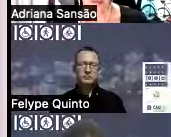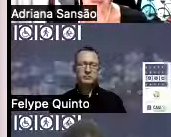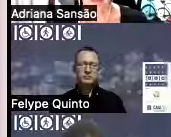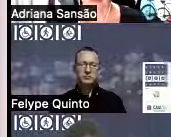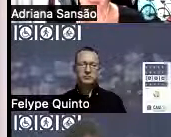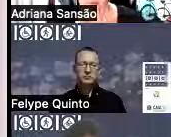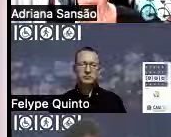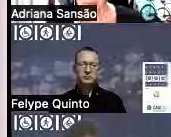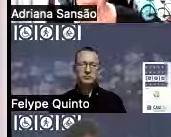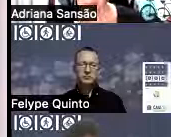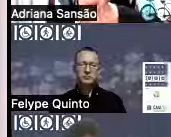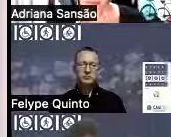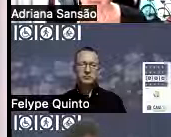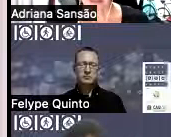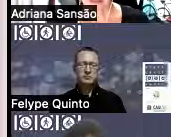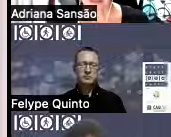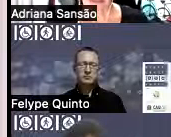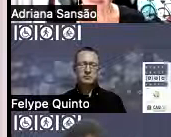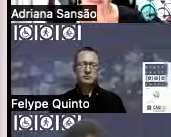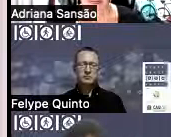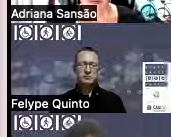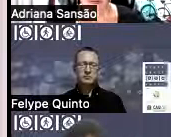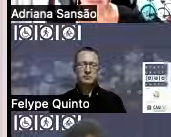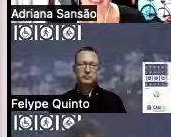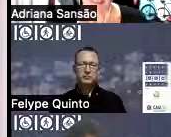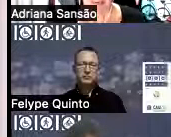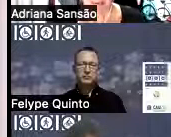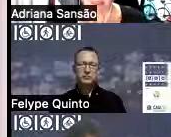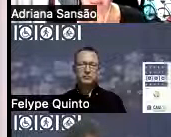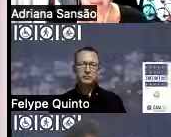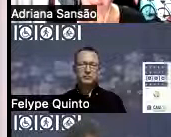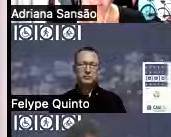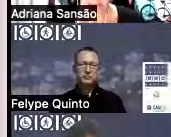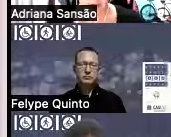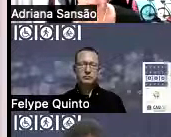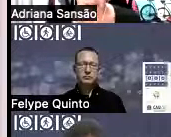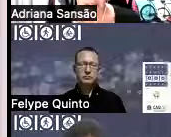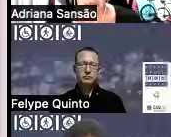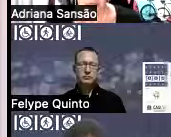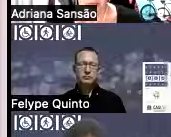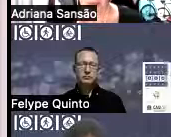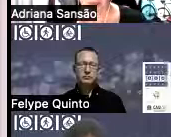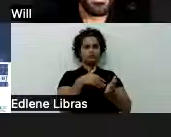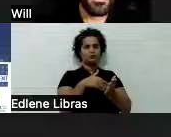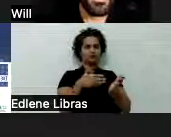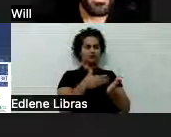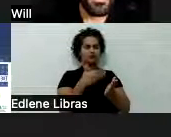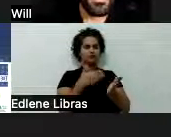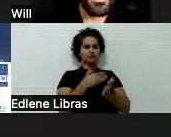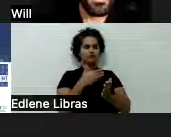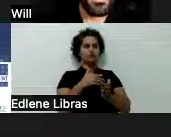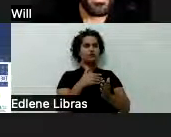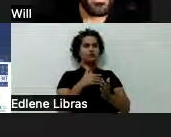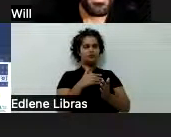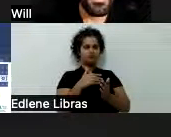no Rio de Janeiro. E, bem, o que eu vou apresentar para vocês hoje é meu último livro, que é Urbanismo